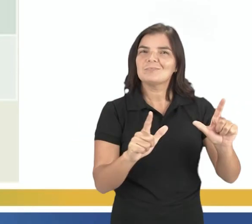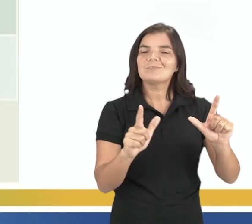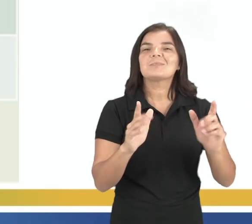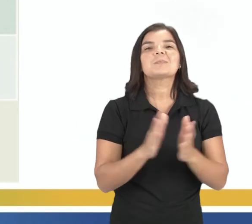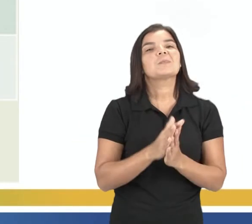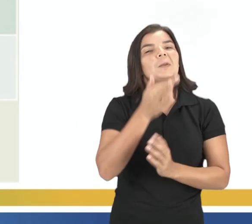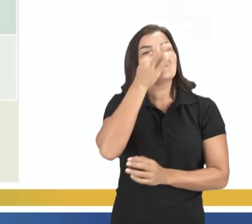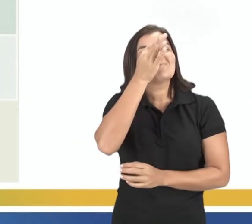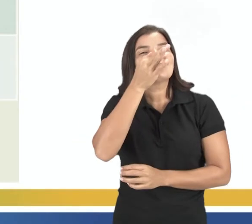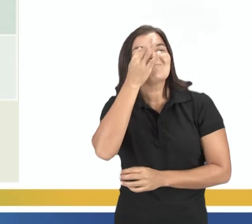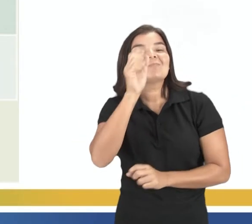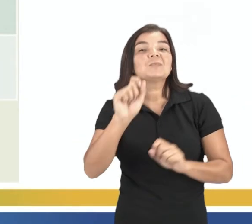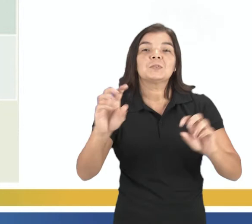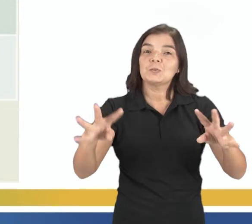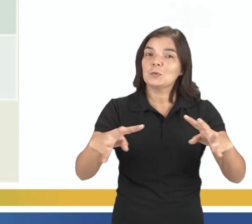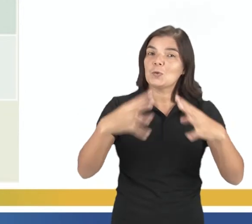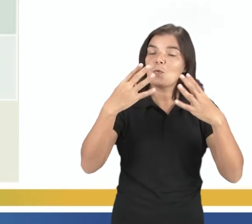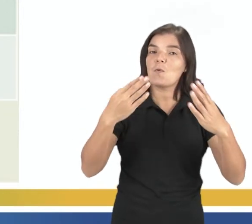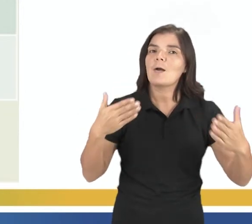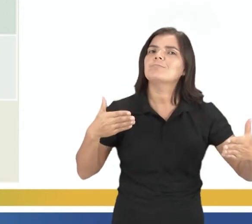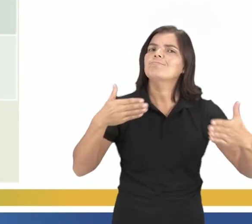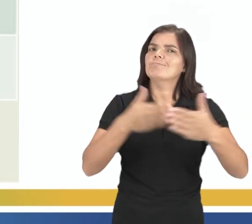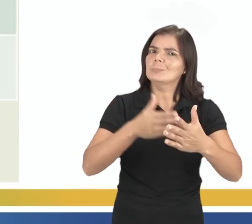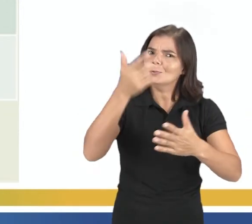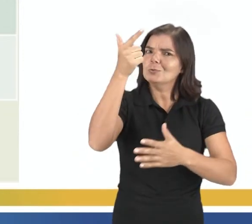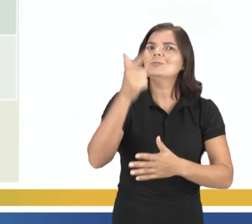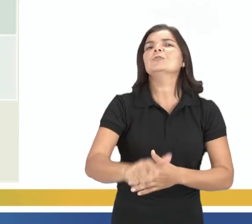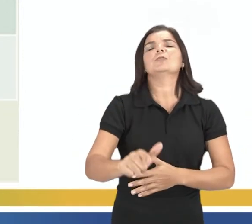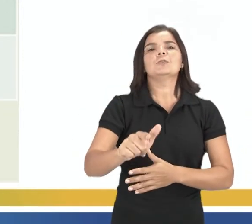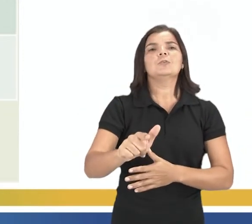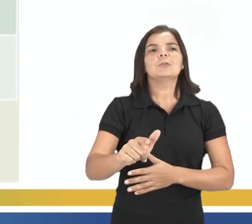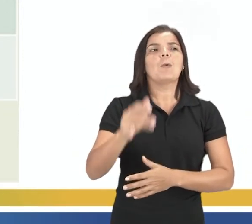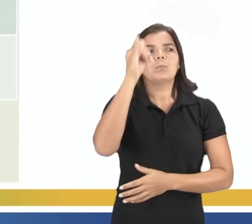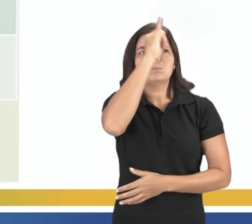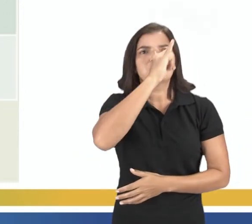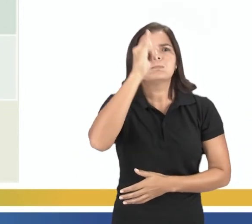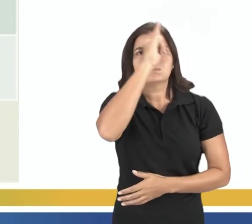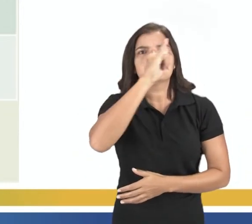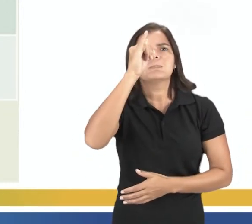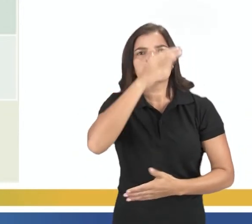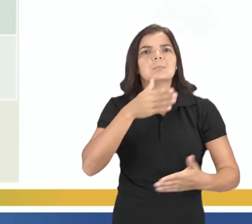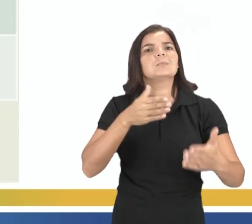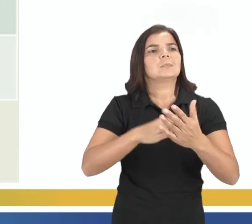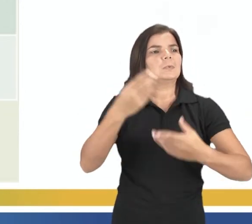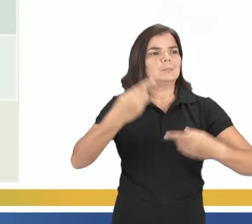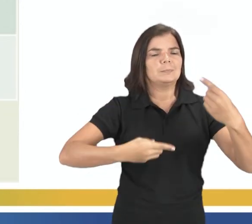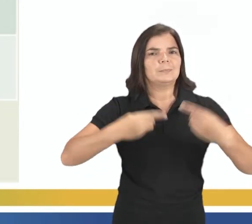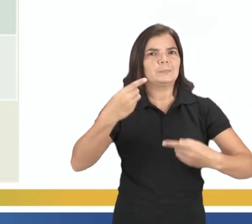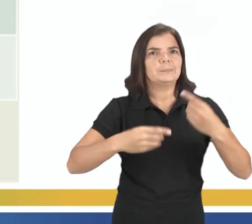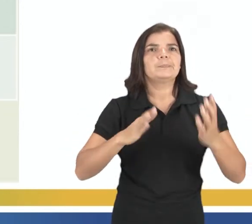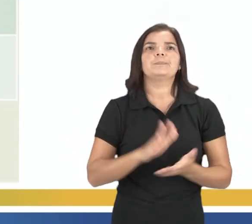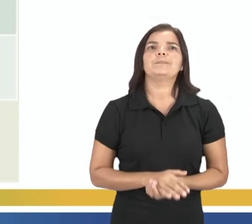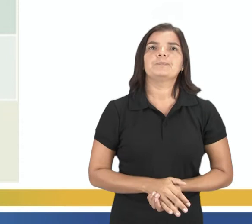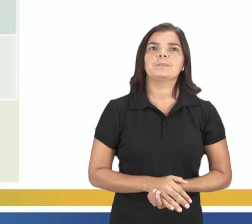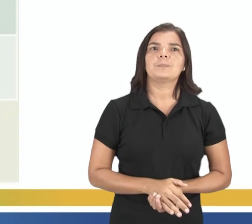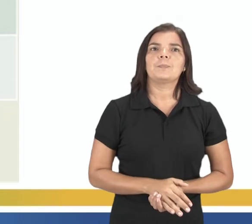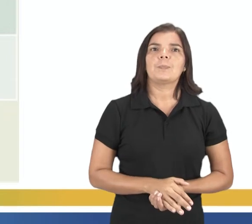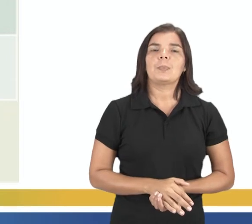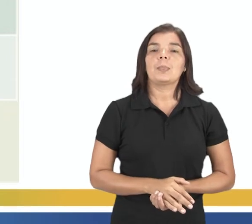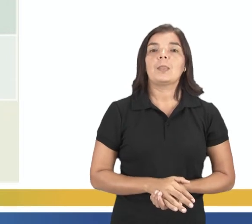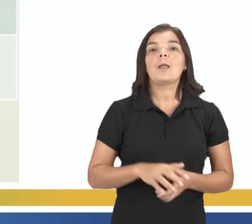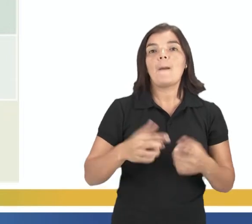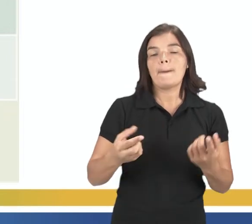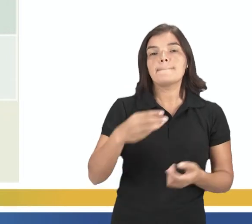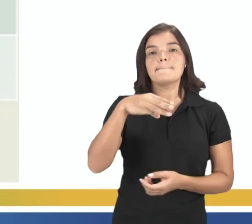que chama a atenção e que vai combater de novo aquela idiotice da neutralidade política. Então, o